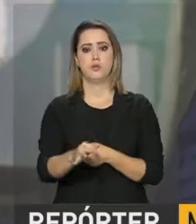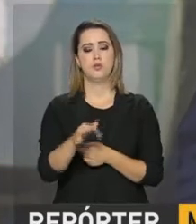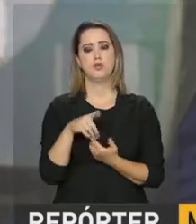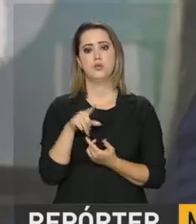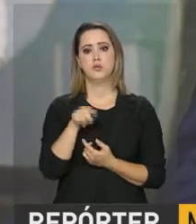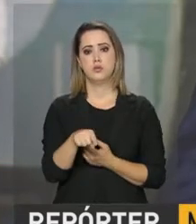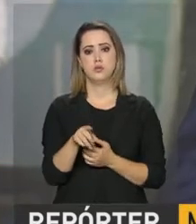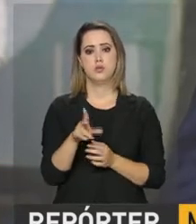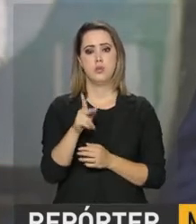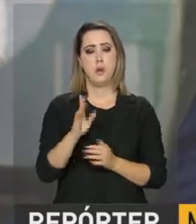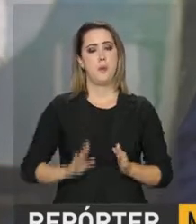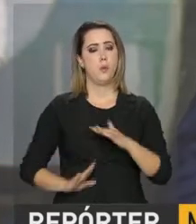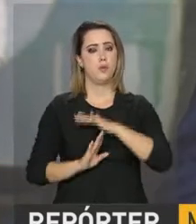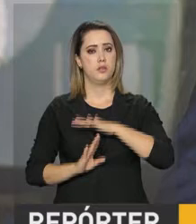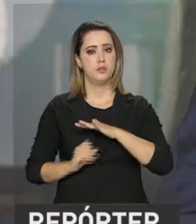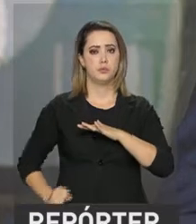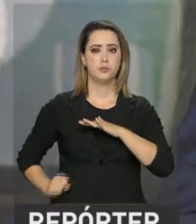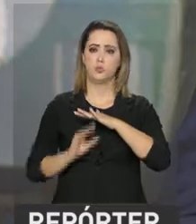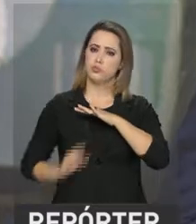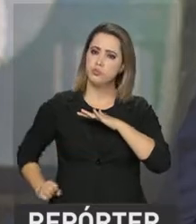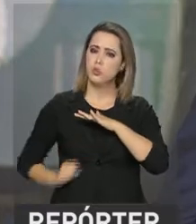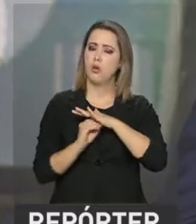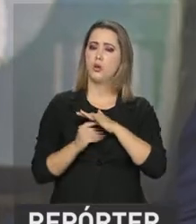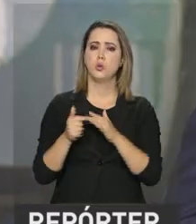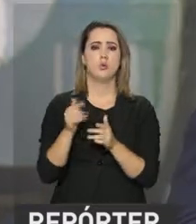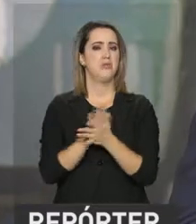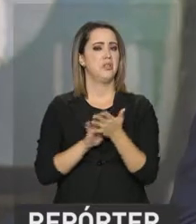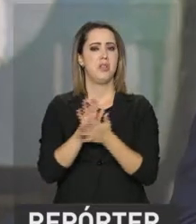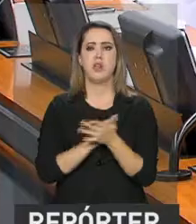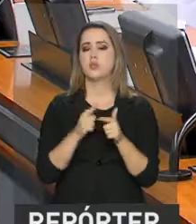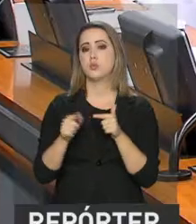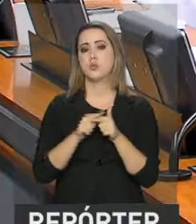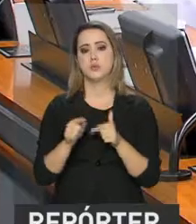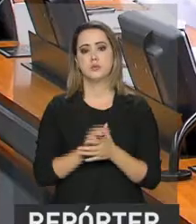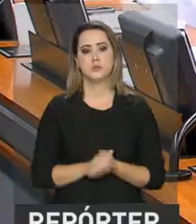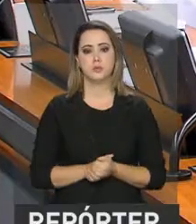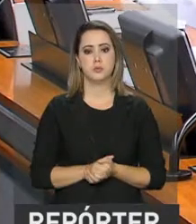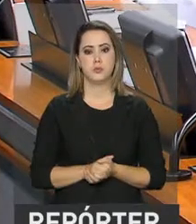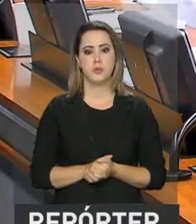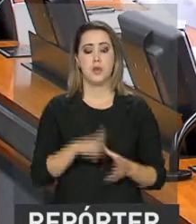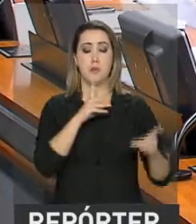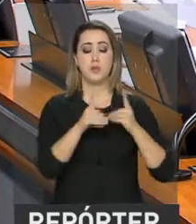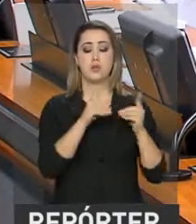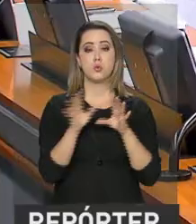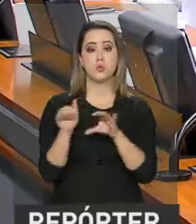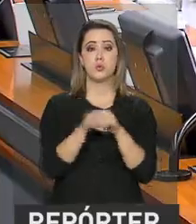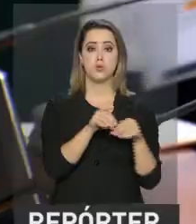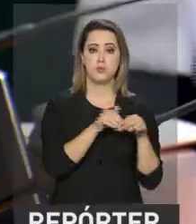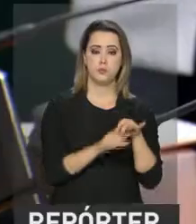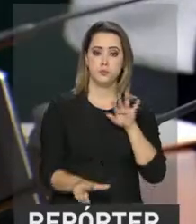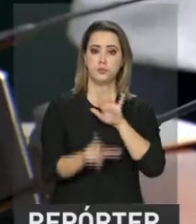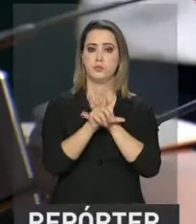o apec do teto do novo regime fiscal não causará nenhum grande problema para discutir e votar o relatório final da lei de